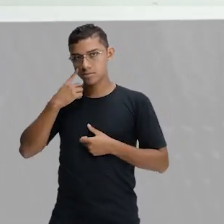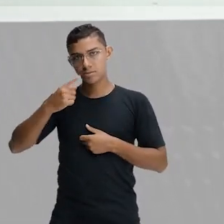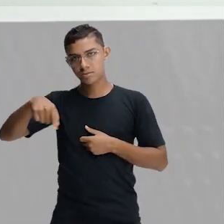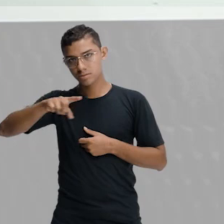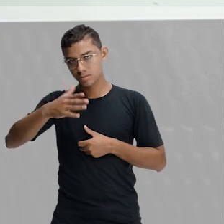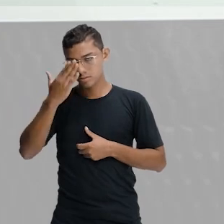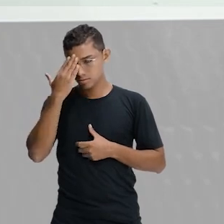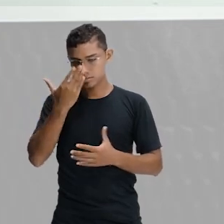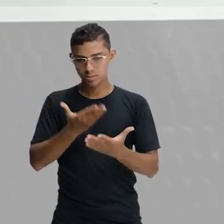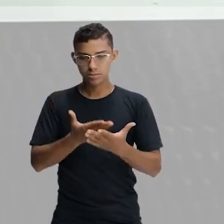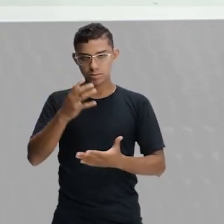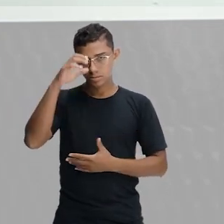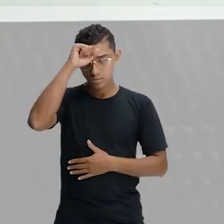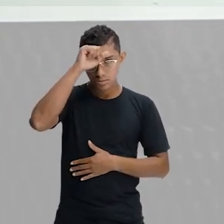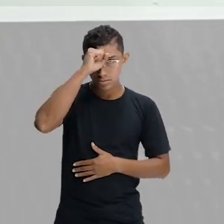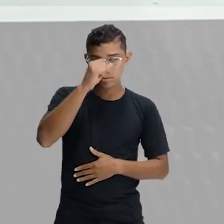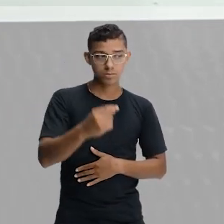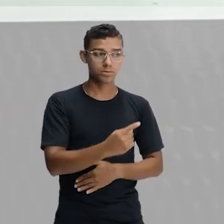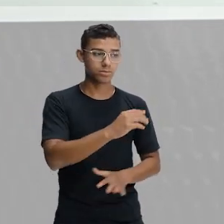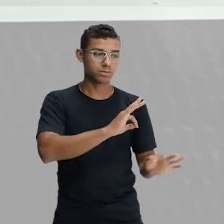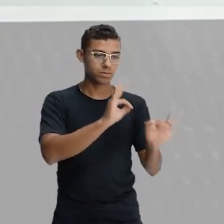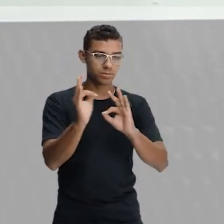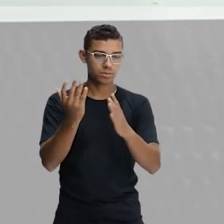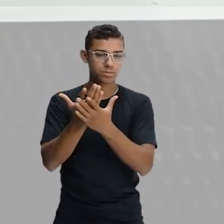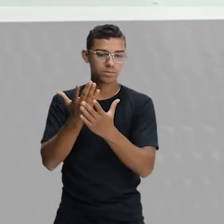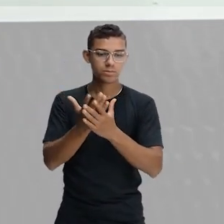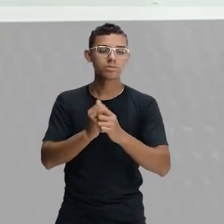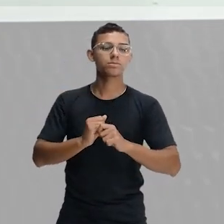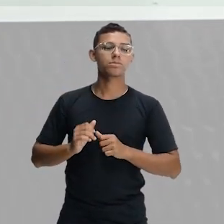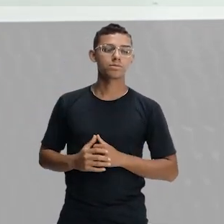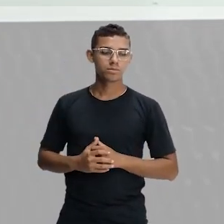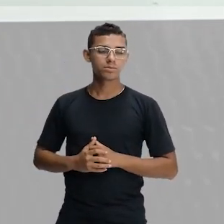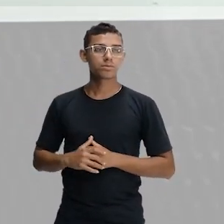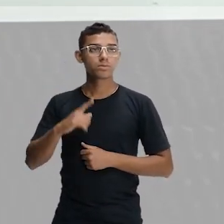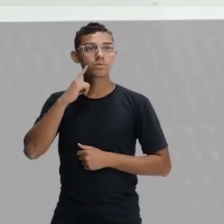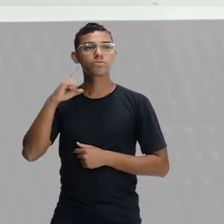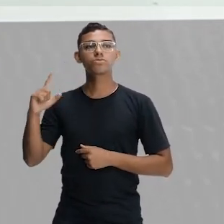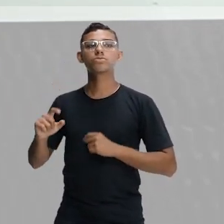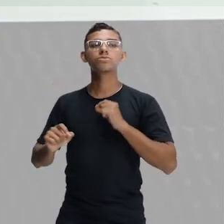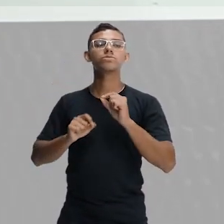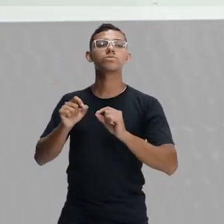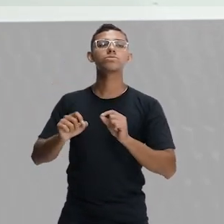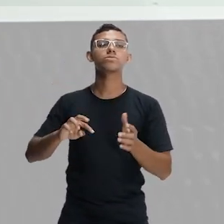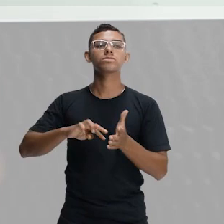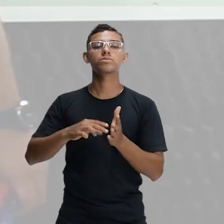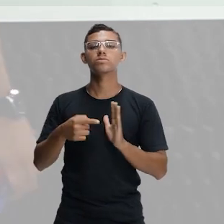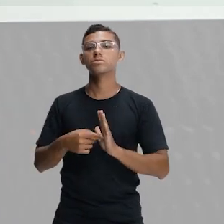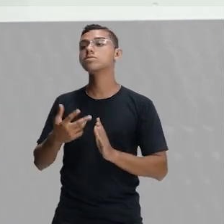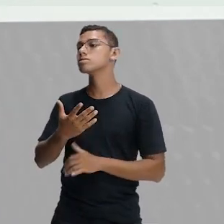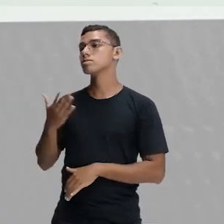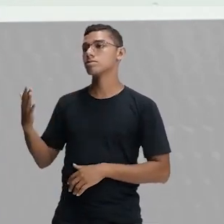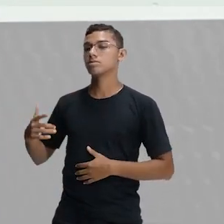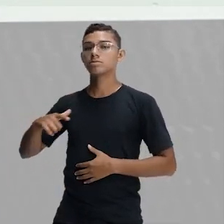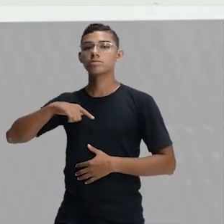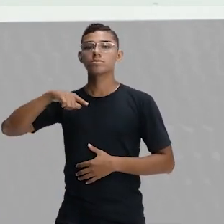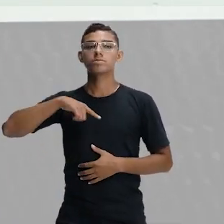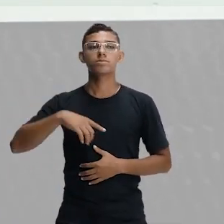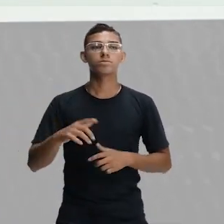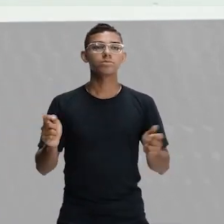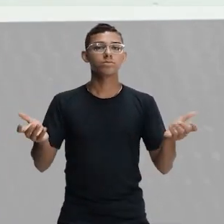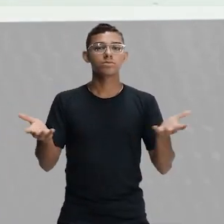Bom, o que é que nós vamos fazer, então, com esse novelozinho de lã e esse bastão de vidro? Nós vamos